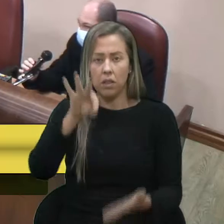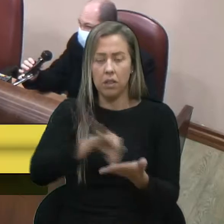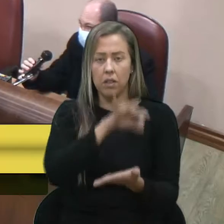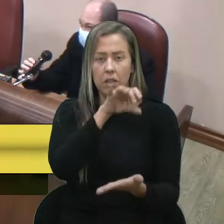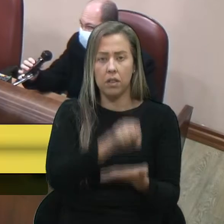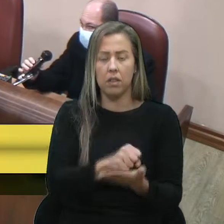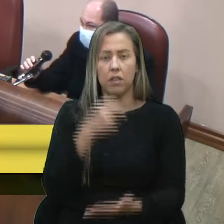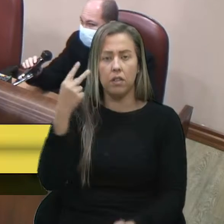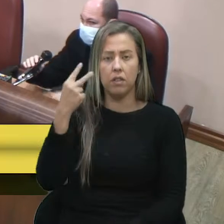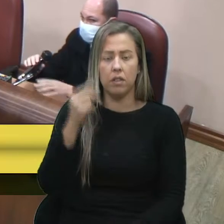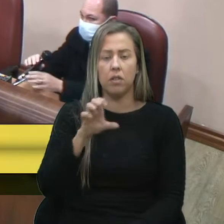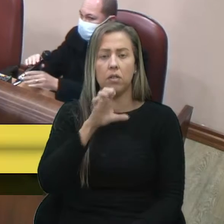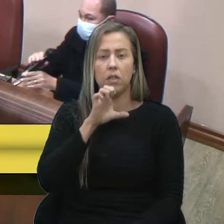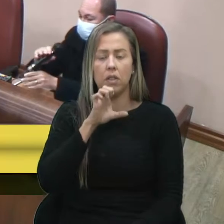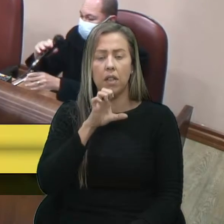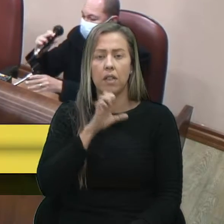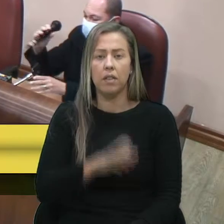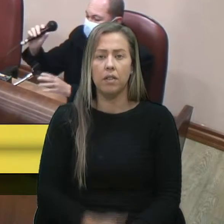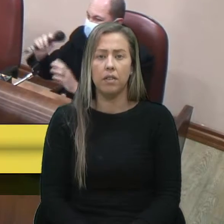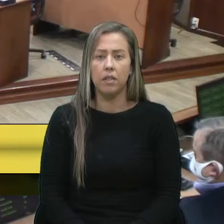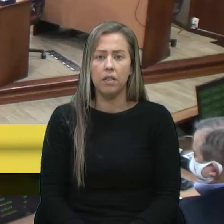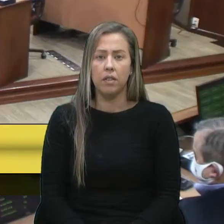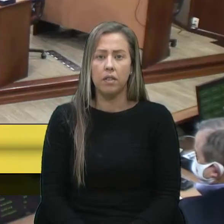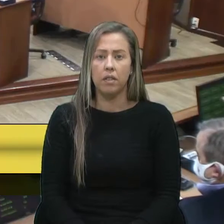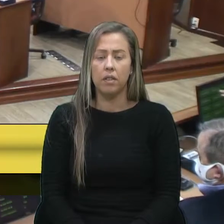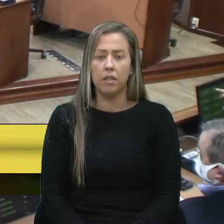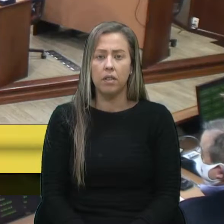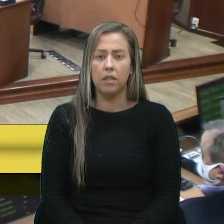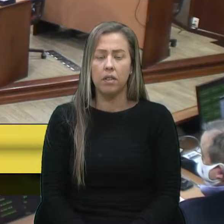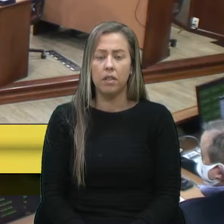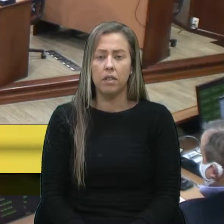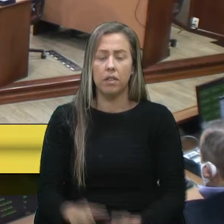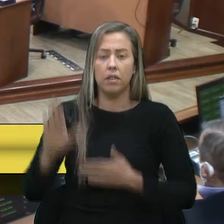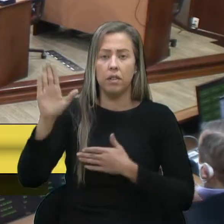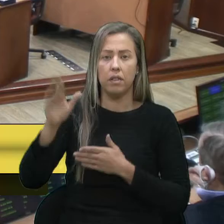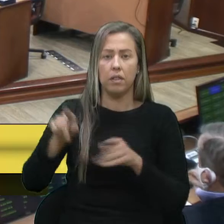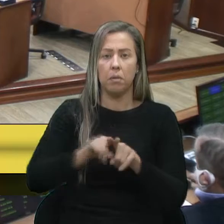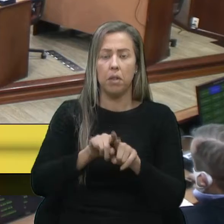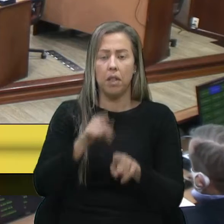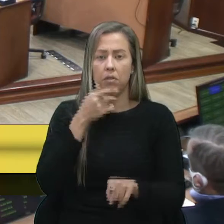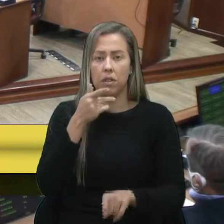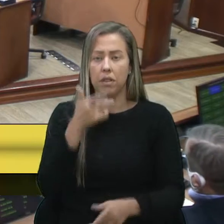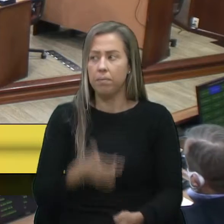Vereadora Estela, com a palavra. Peço a palavra, senhor presidente.